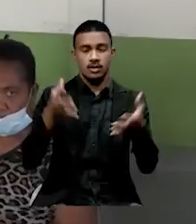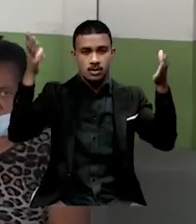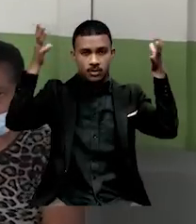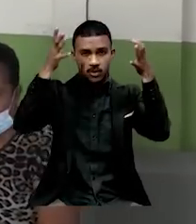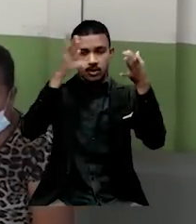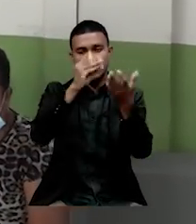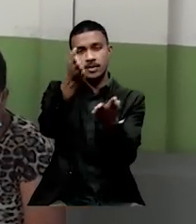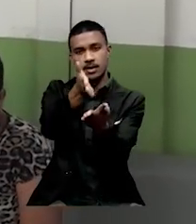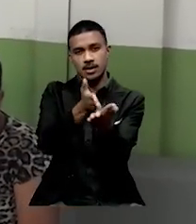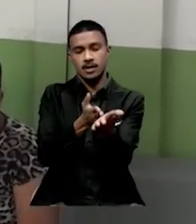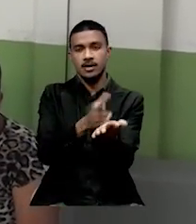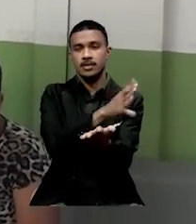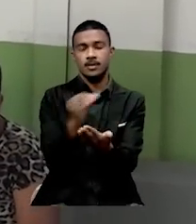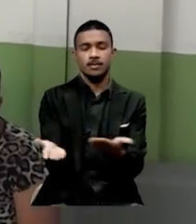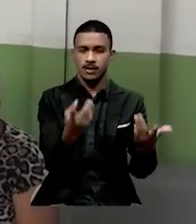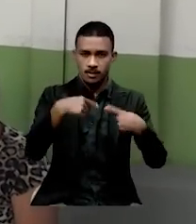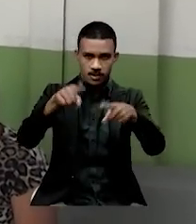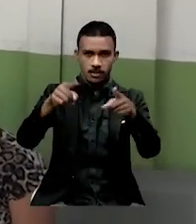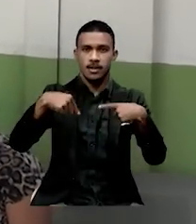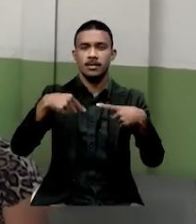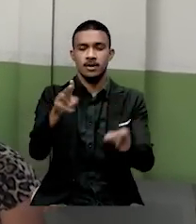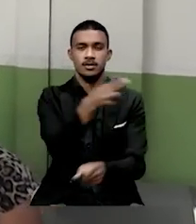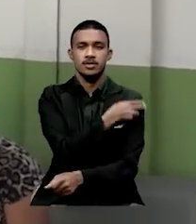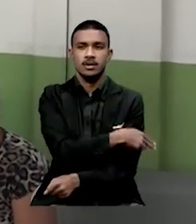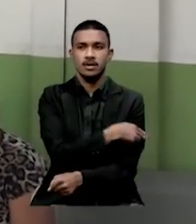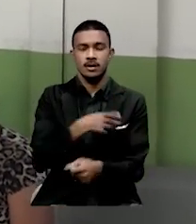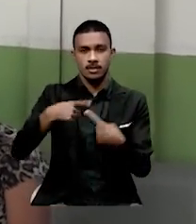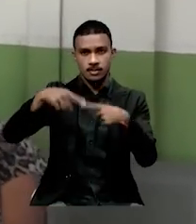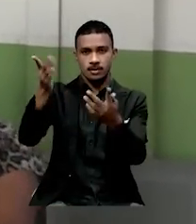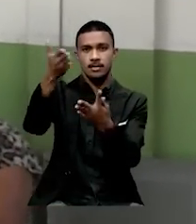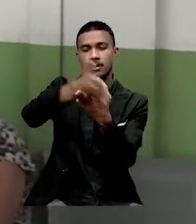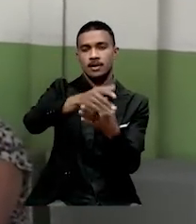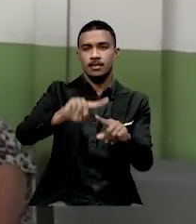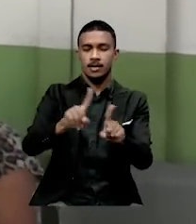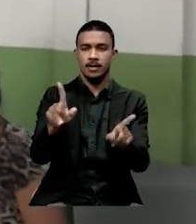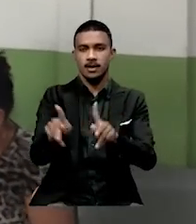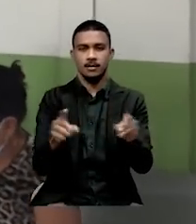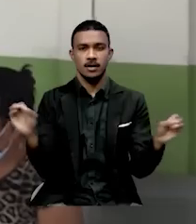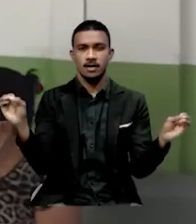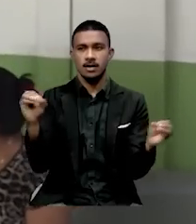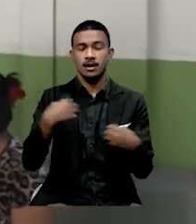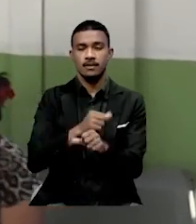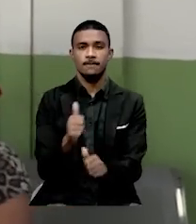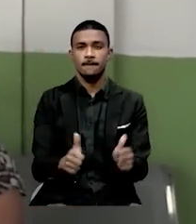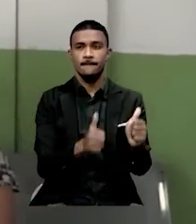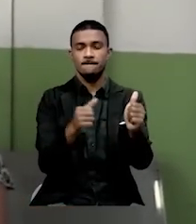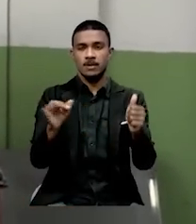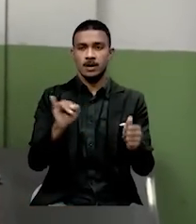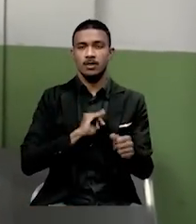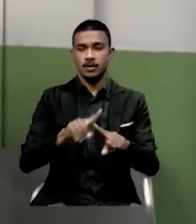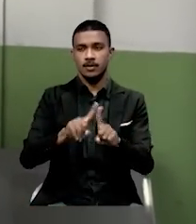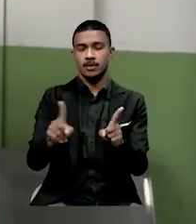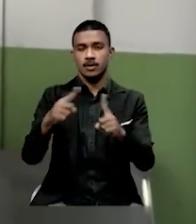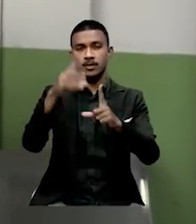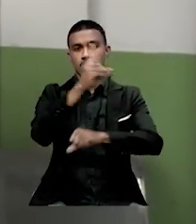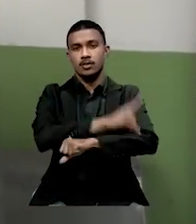tama durante ne hit ne bamai hospital bot ne tama sai mesmo é nunca mais de ato pera mas o inoro a bobare ne ne lor